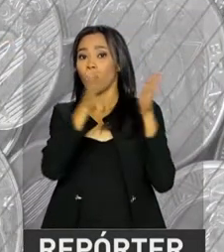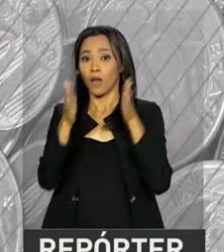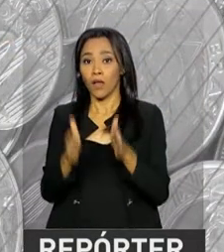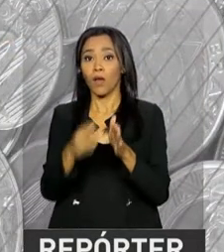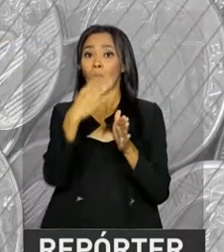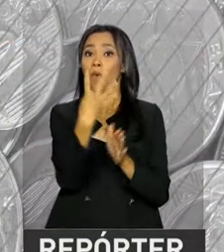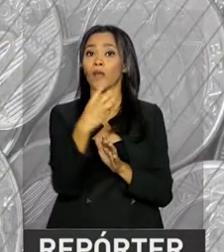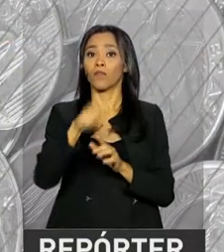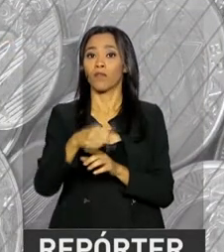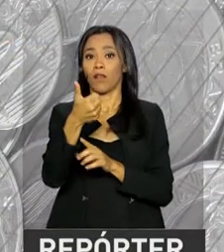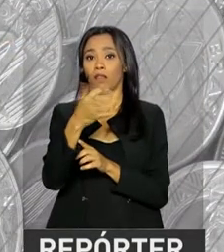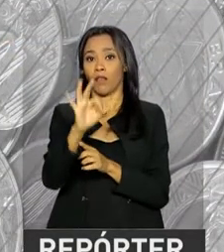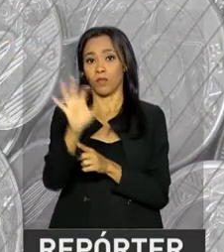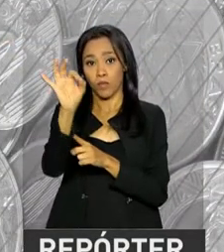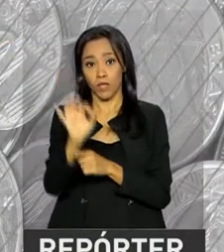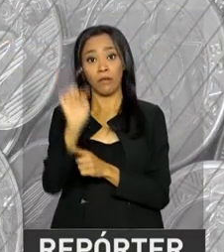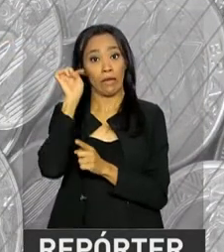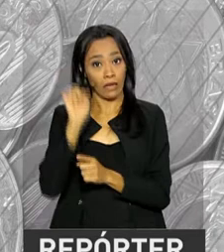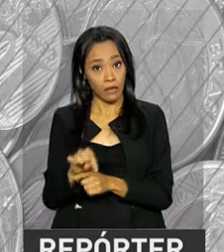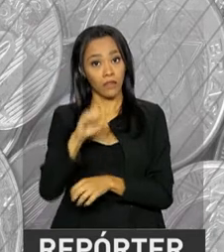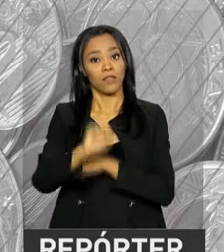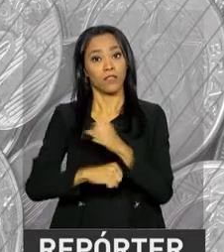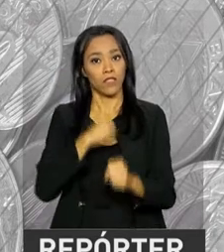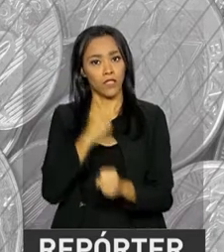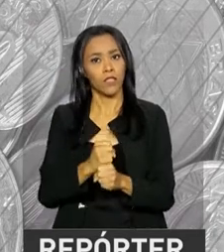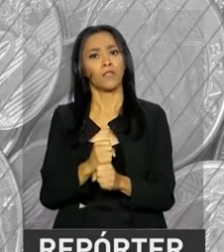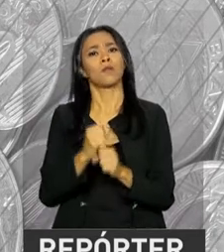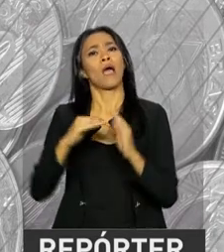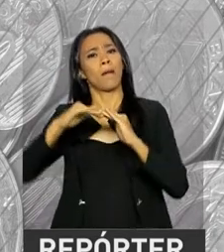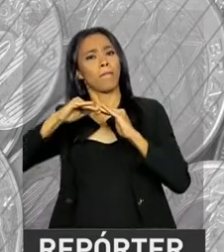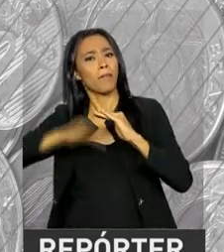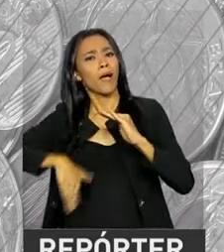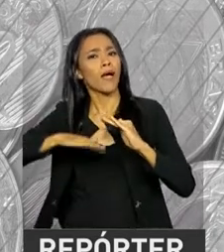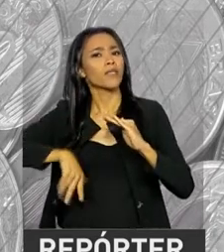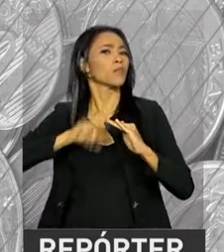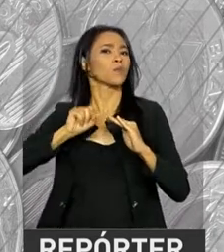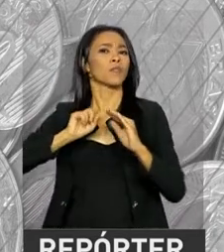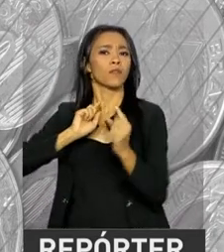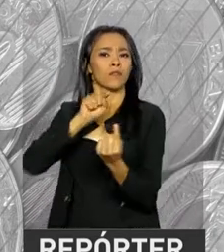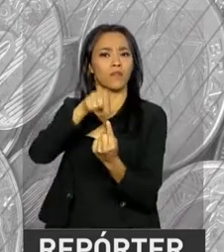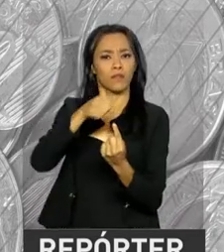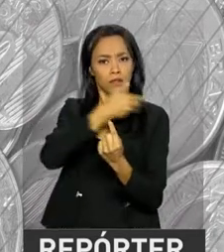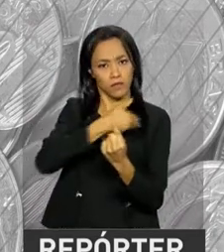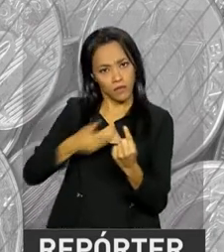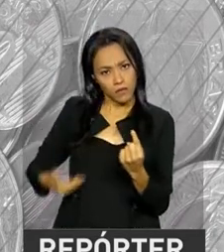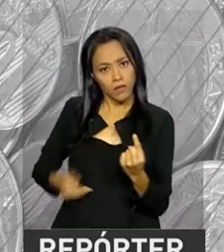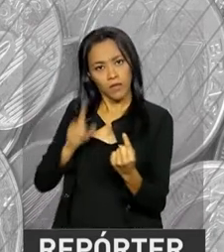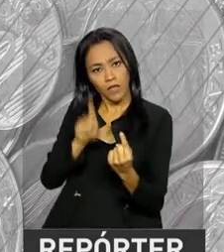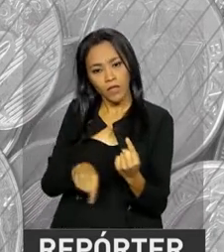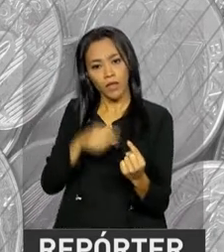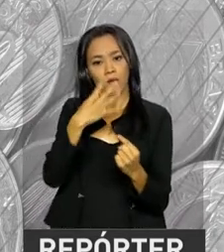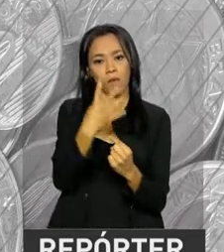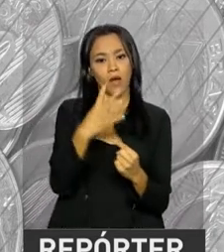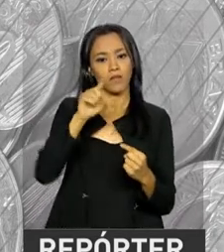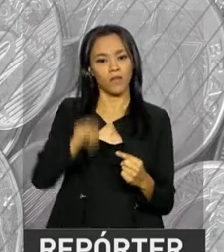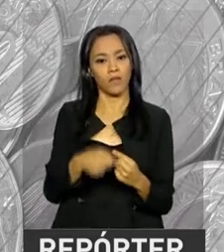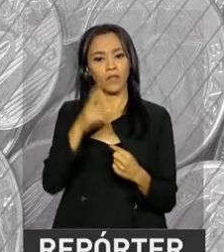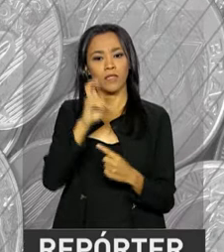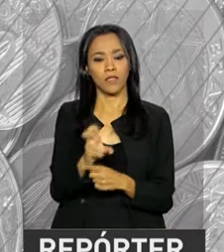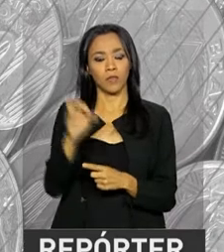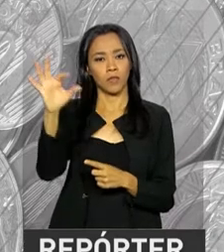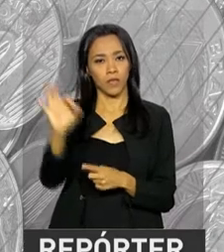4,10% este ano. Se confirmada, a projeção fica bem abaixo do centro da meta, que é de 4,5%.